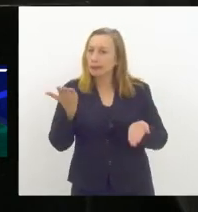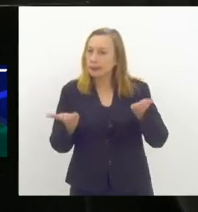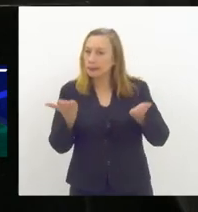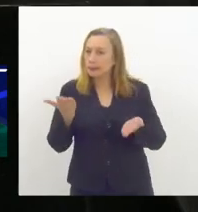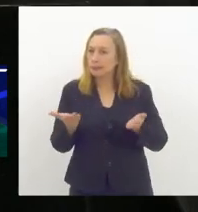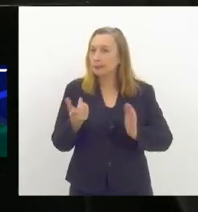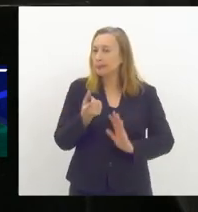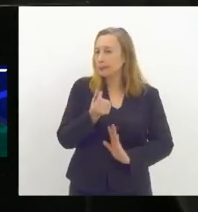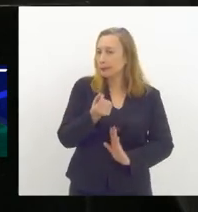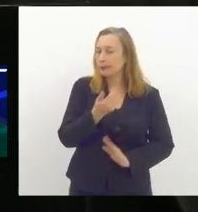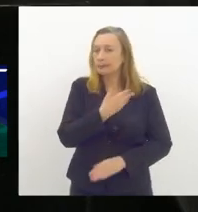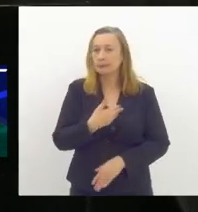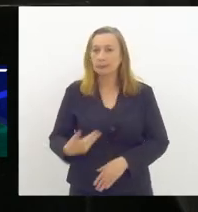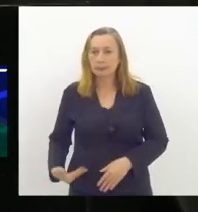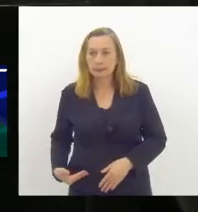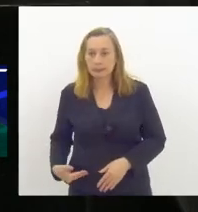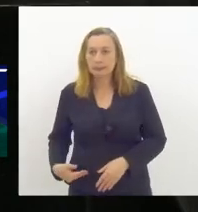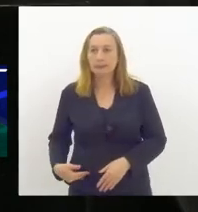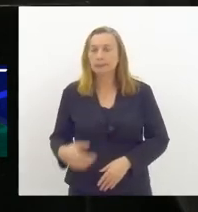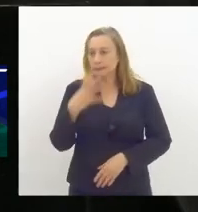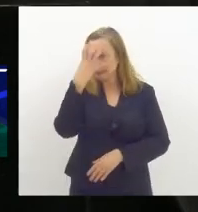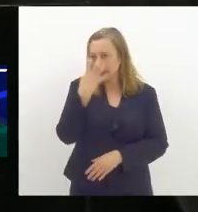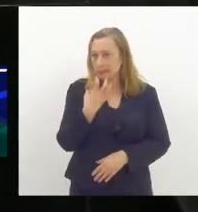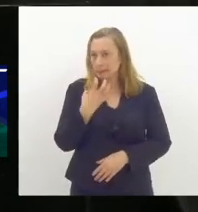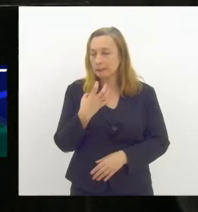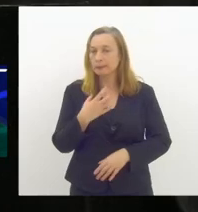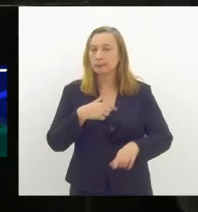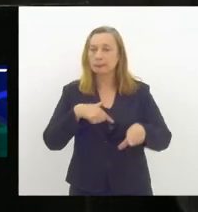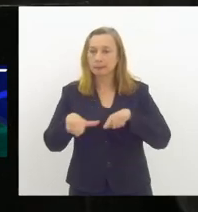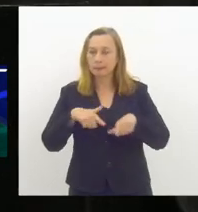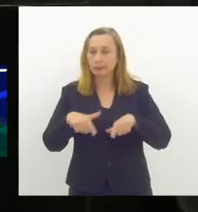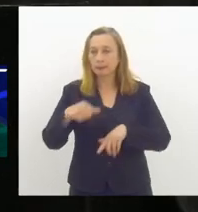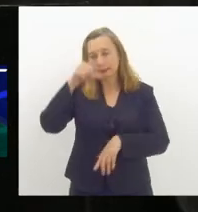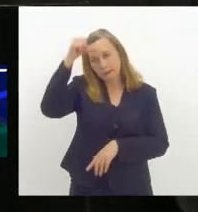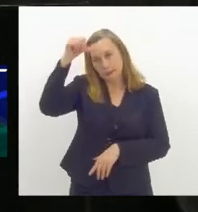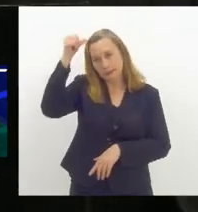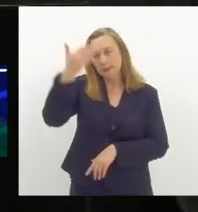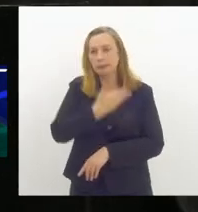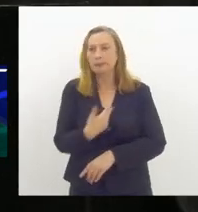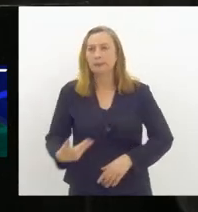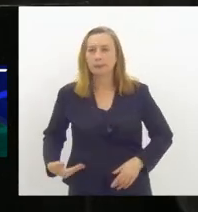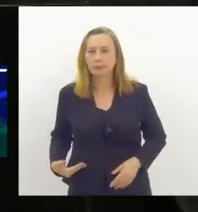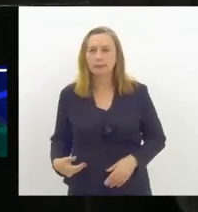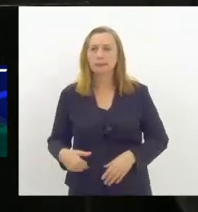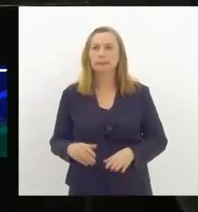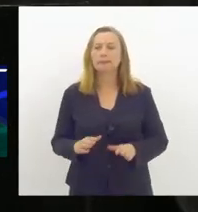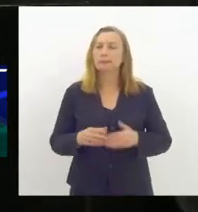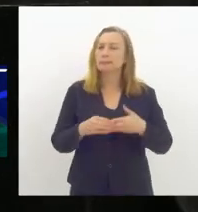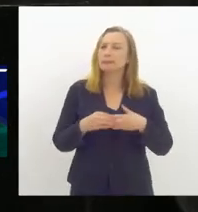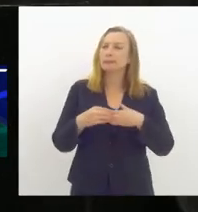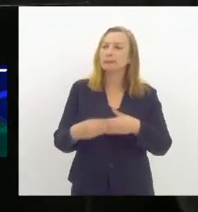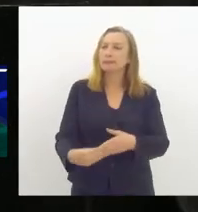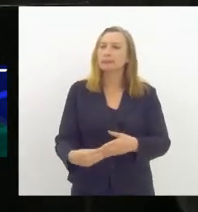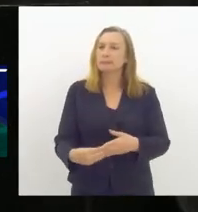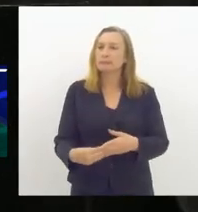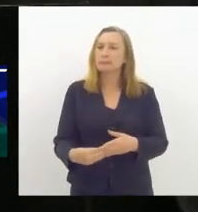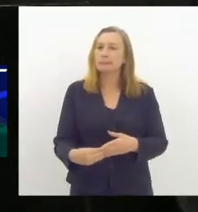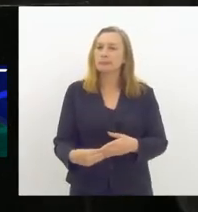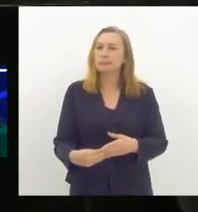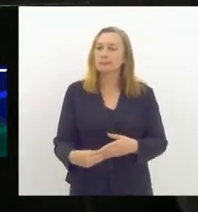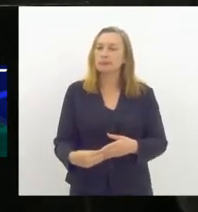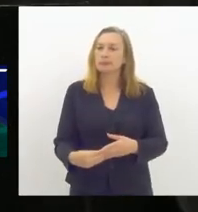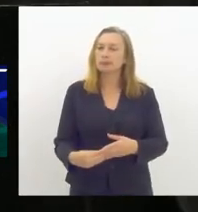das contas públicas a seriedade com que vem o governador Cloud e conduzindo-a